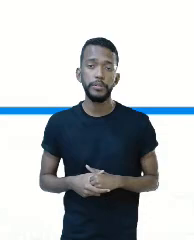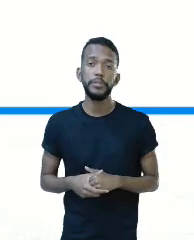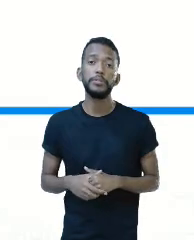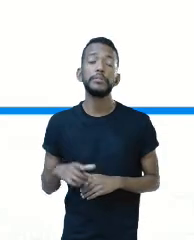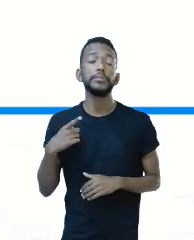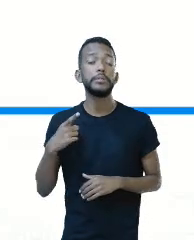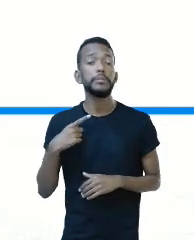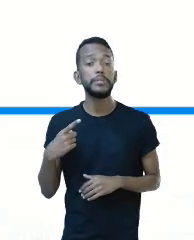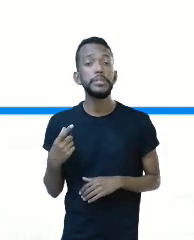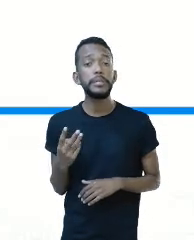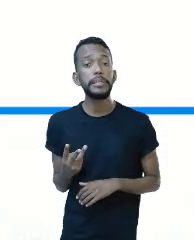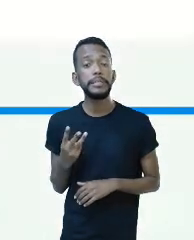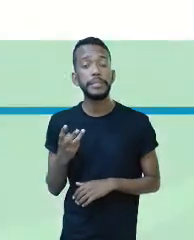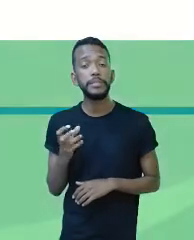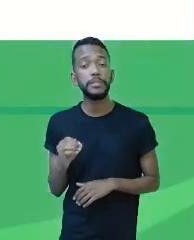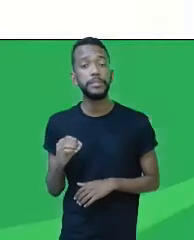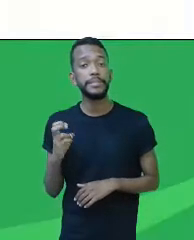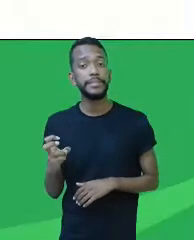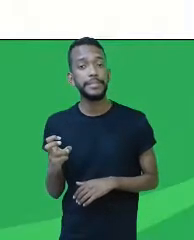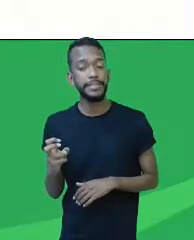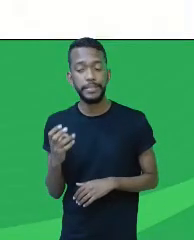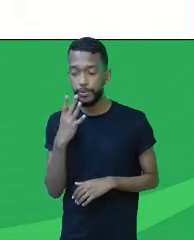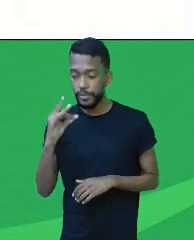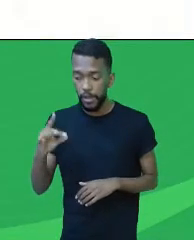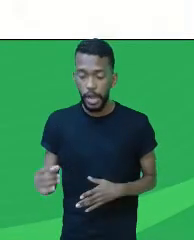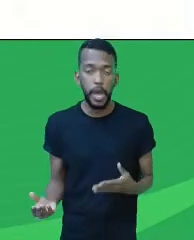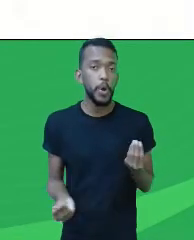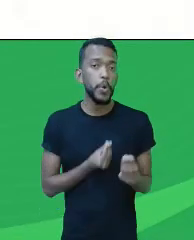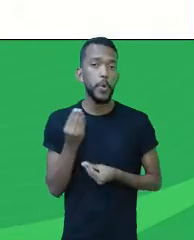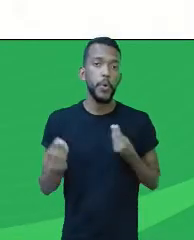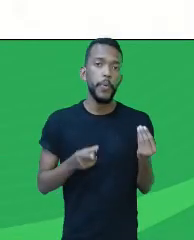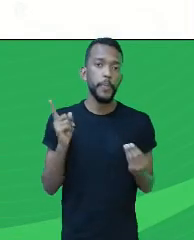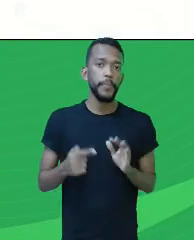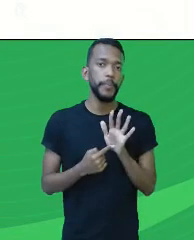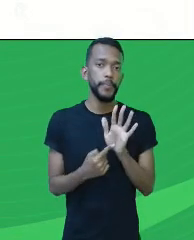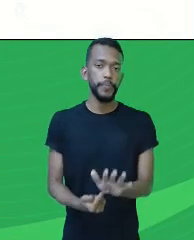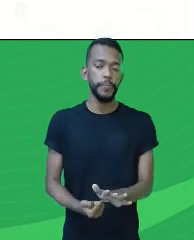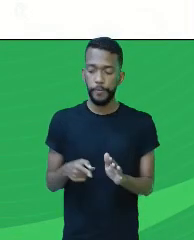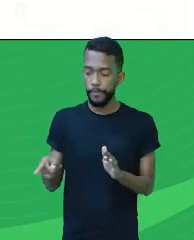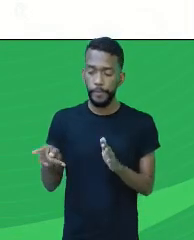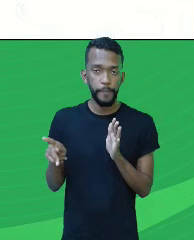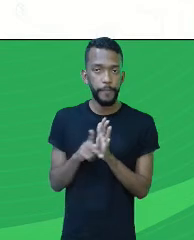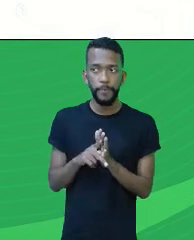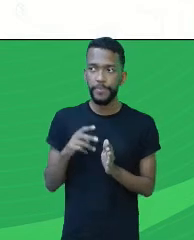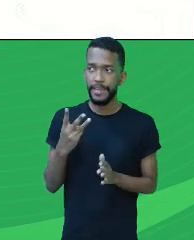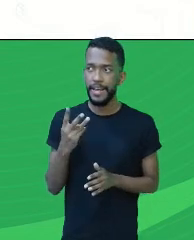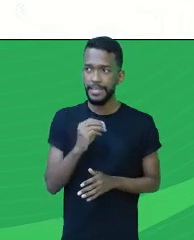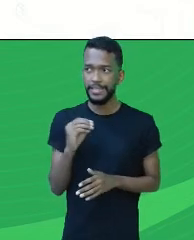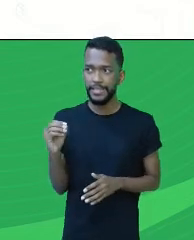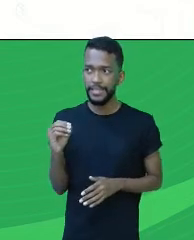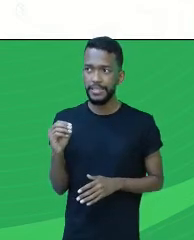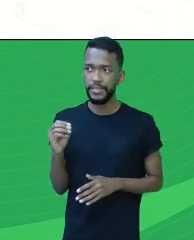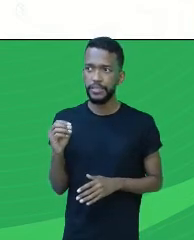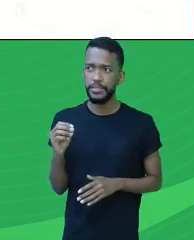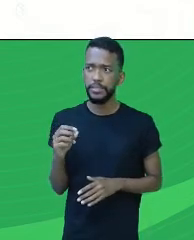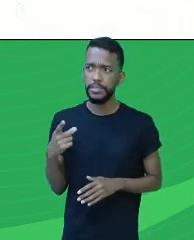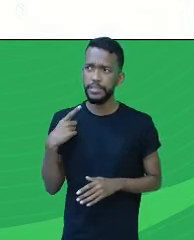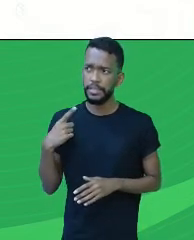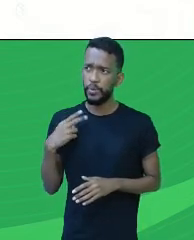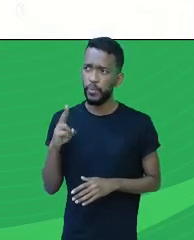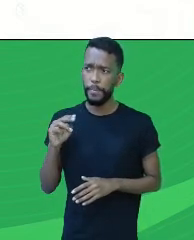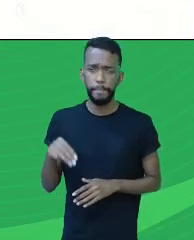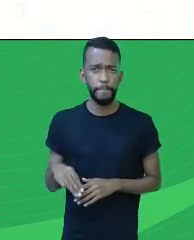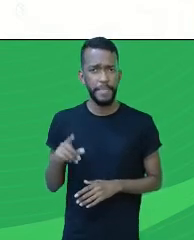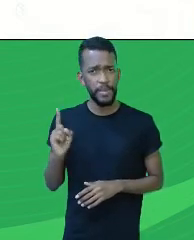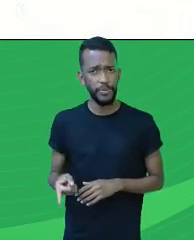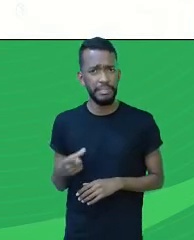305 salgados. Como é a forma correta de representar ele? 300? Será que tem unidade de